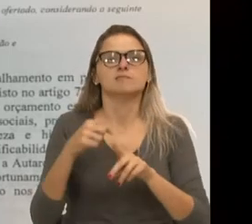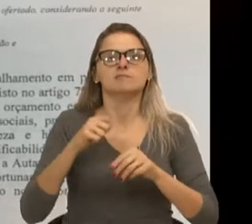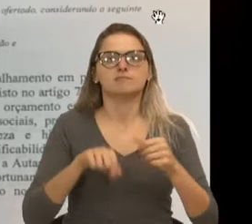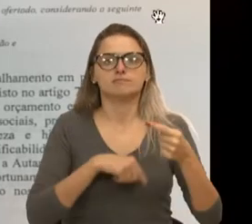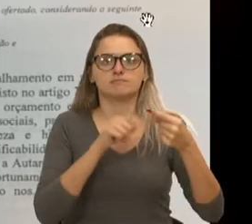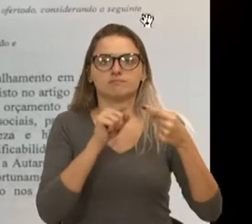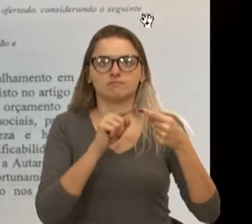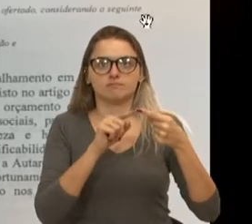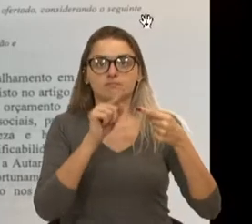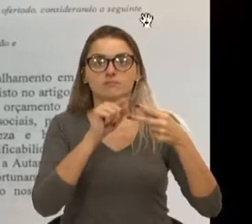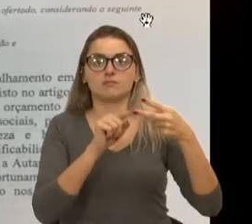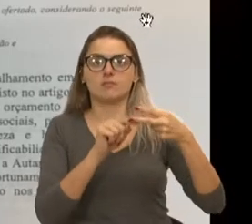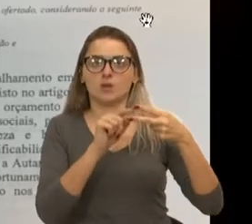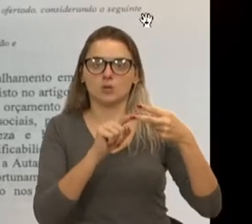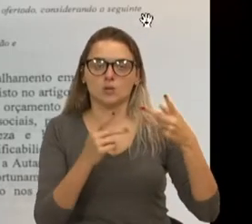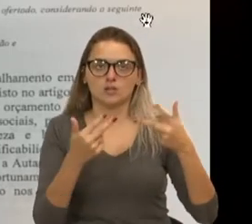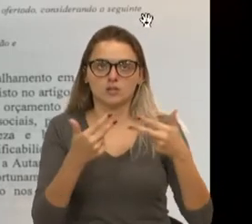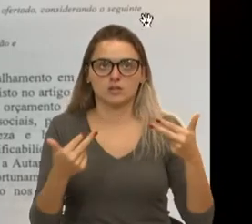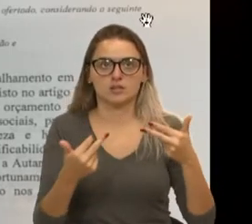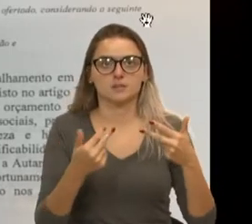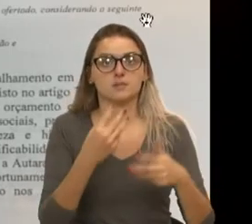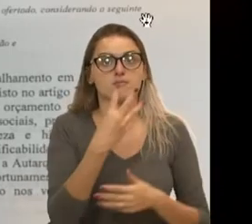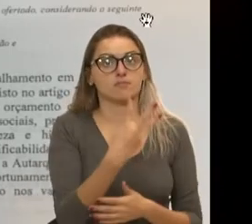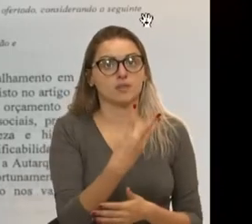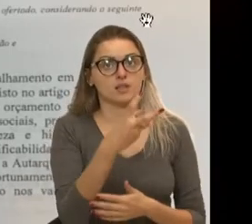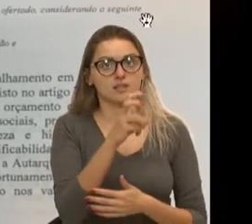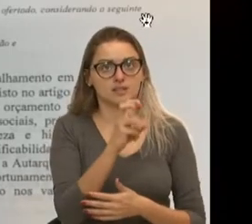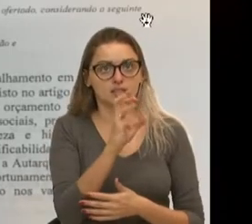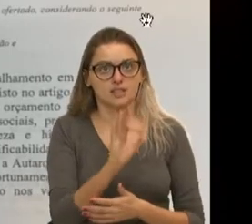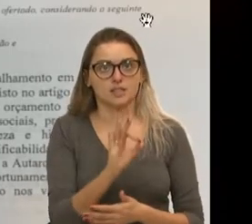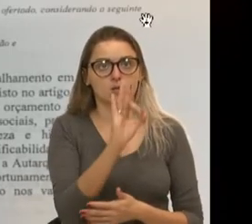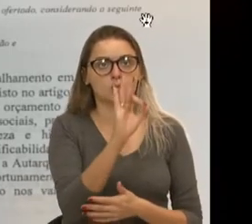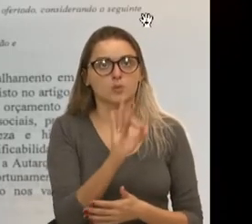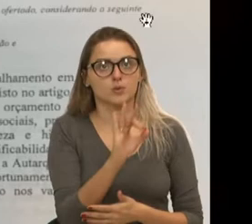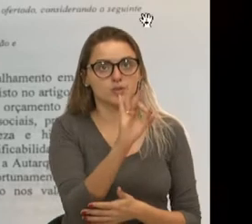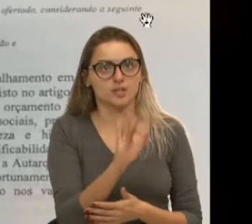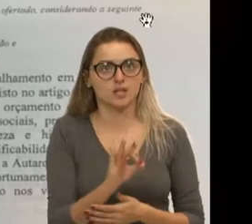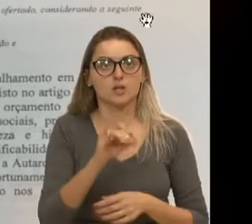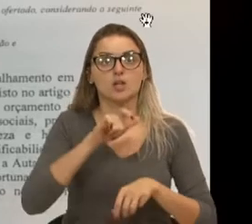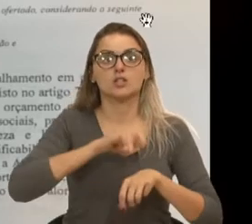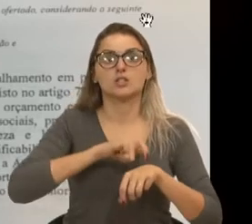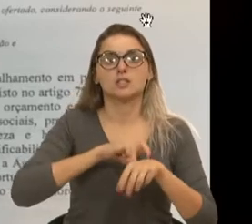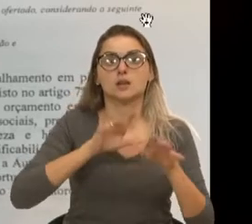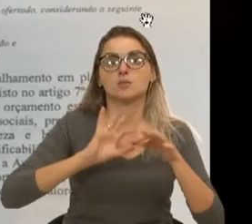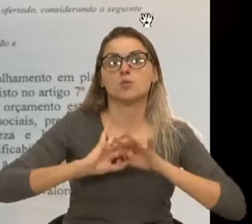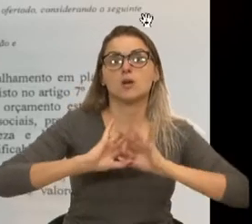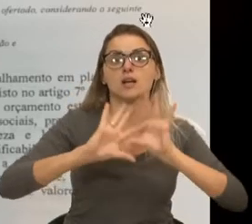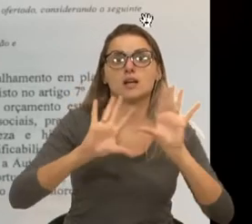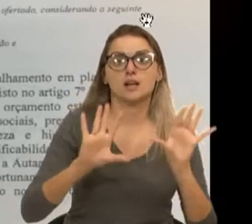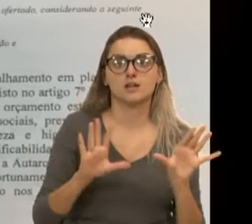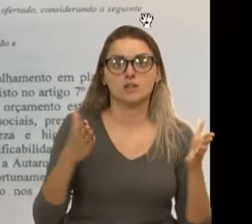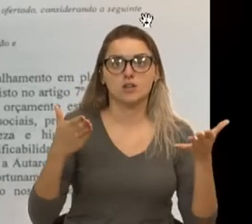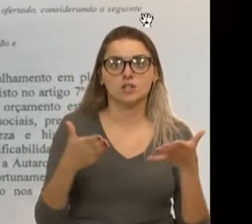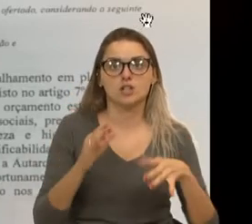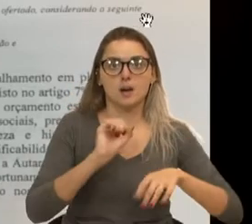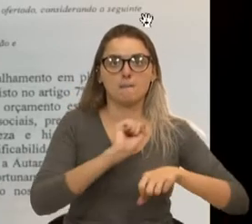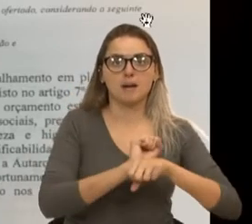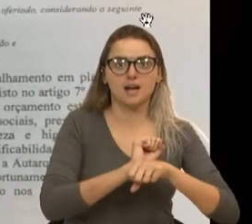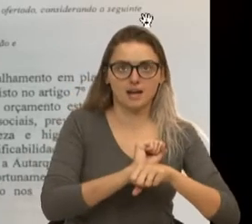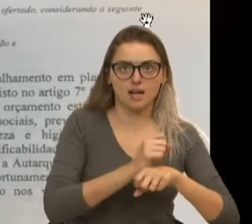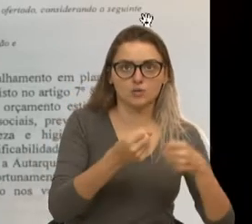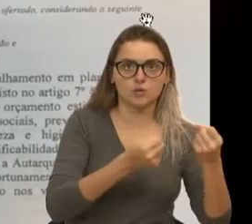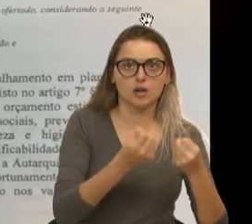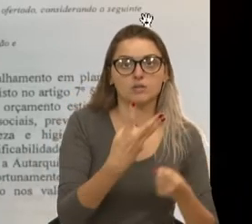em duas parcelas, considerando 35% a título de tempo à disposição. Parado lá já ganha 35%.